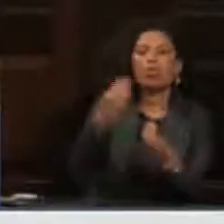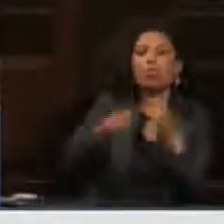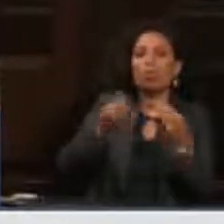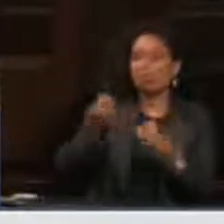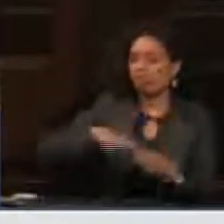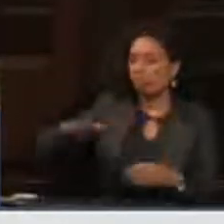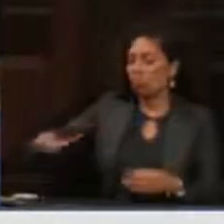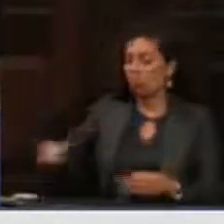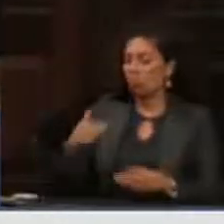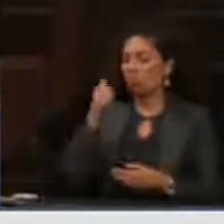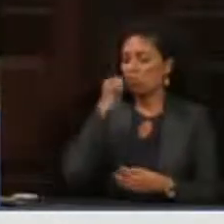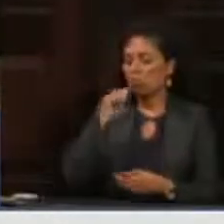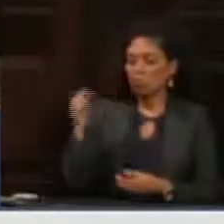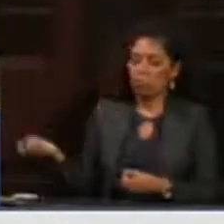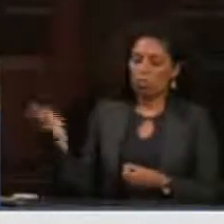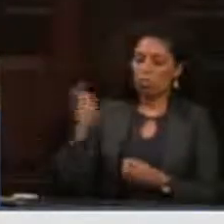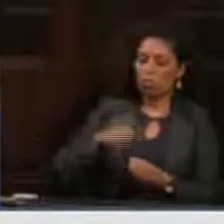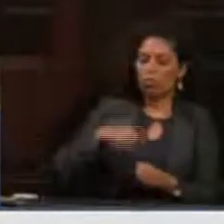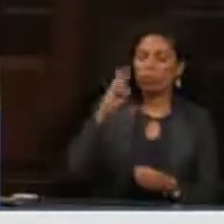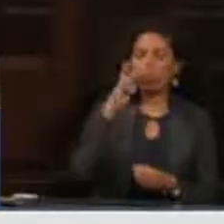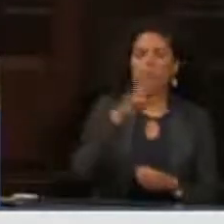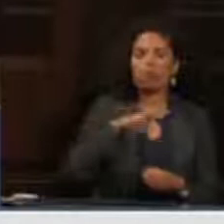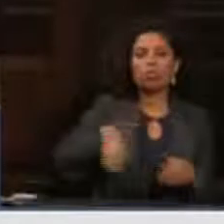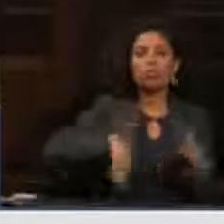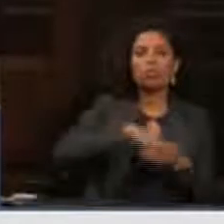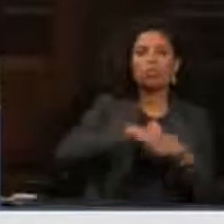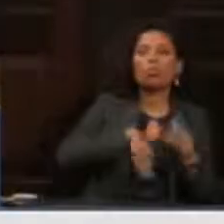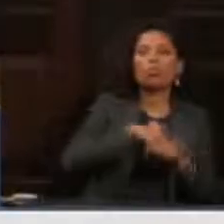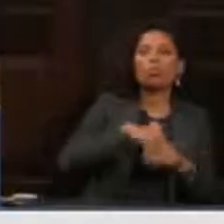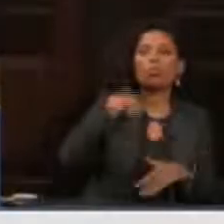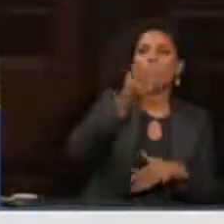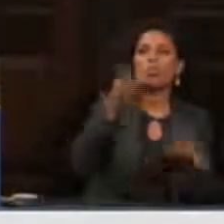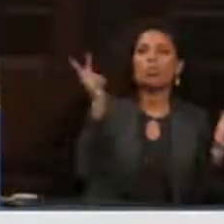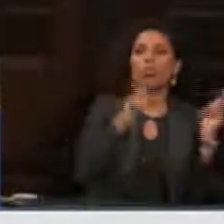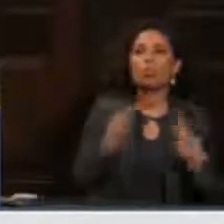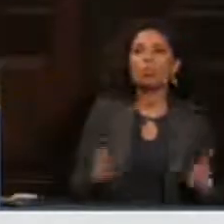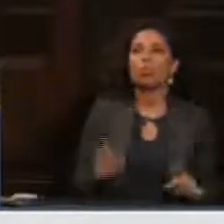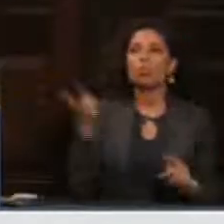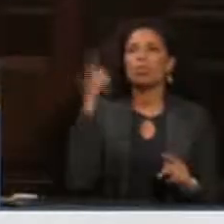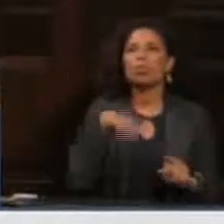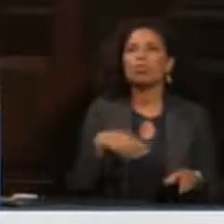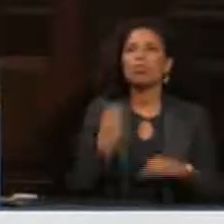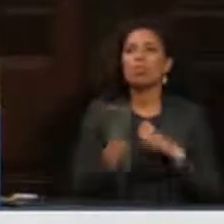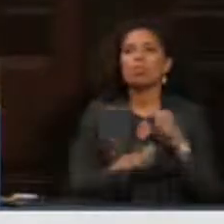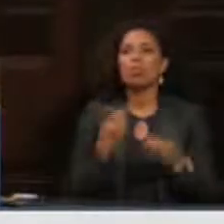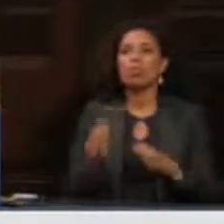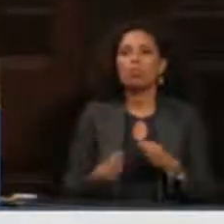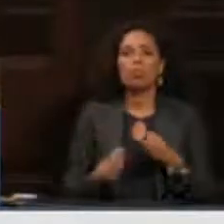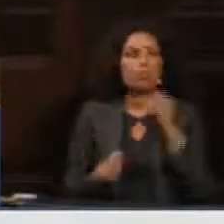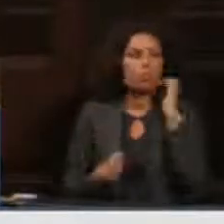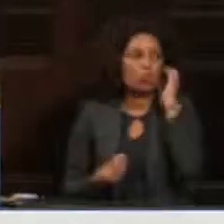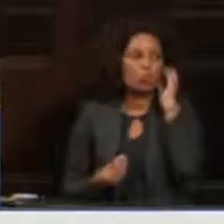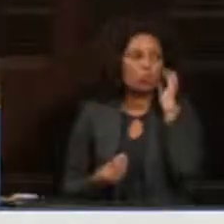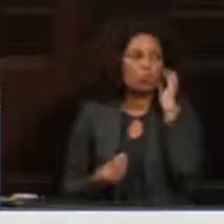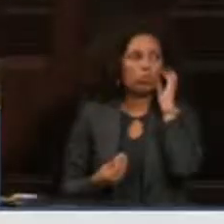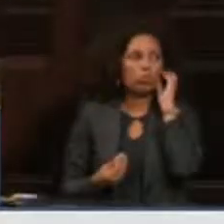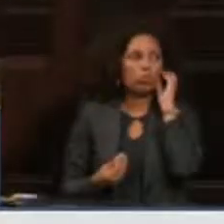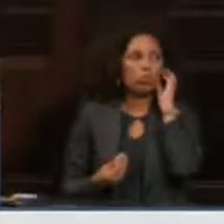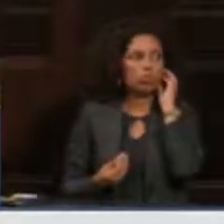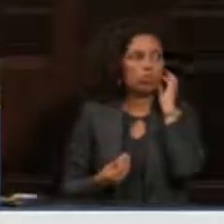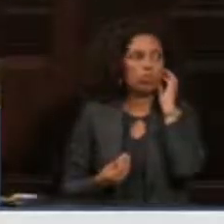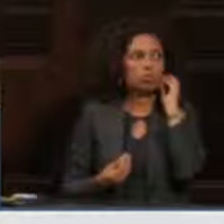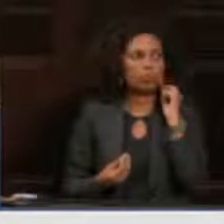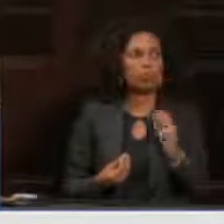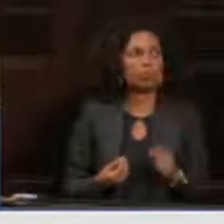estádios, que quem quiser ir a um jogo possa ir em paz? Então a paz nos estádios é fundamental e ela precisa acontecer